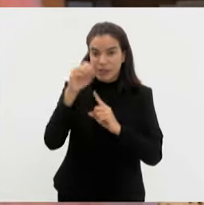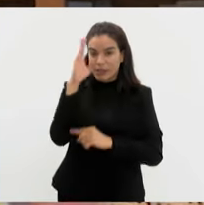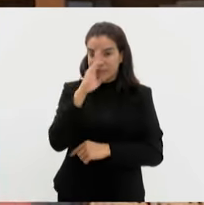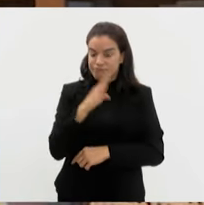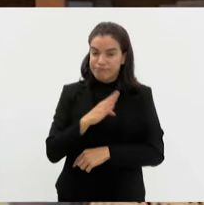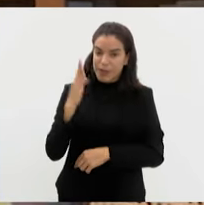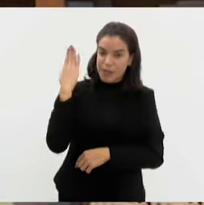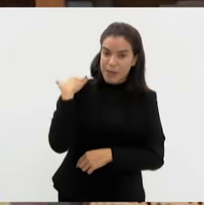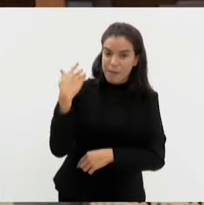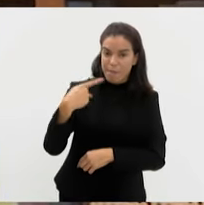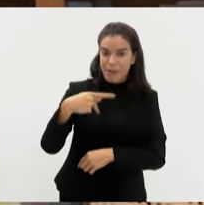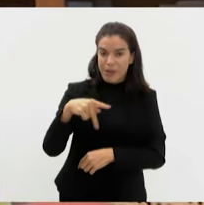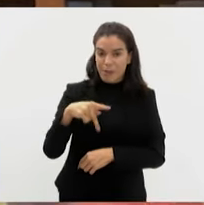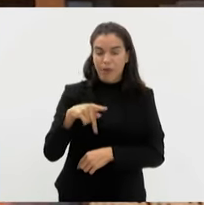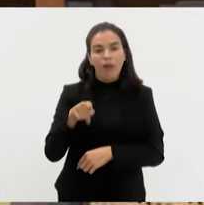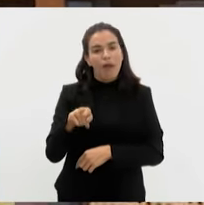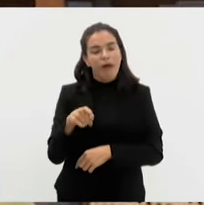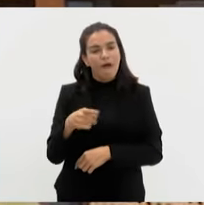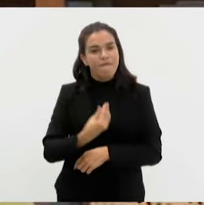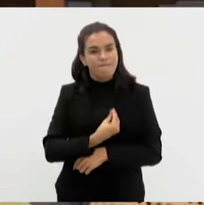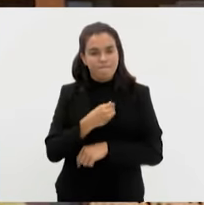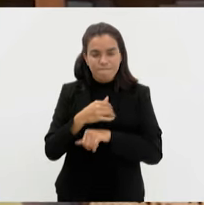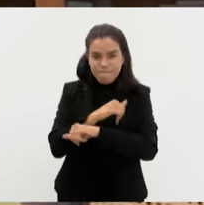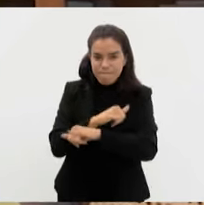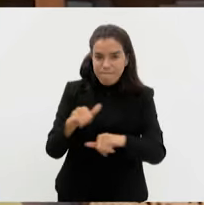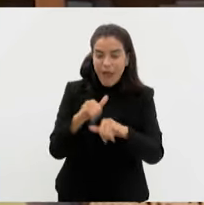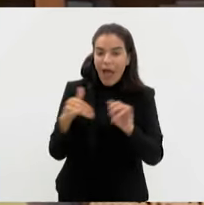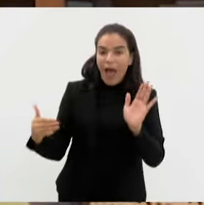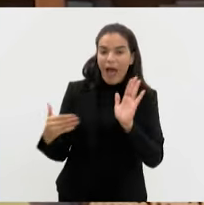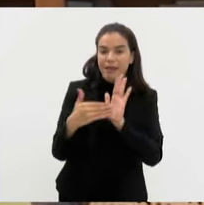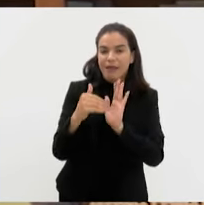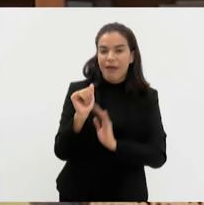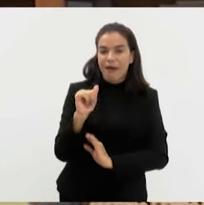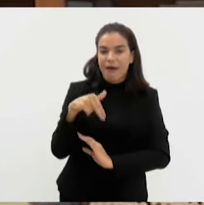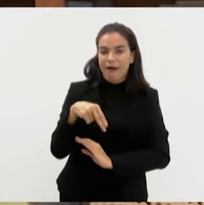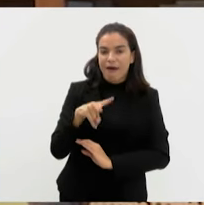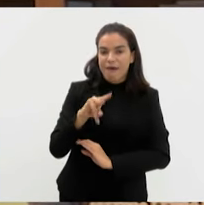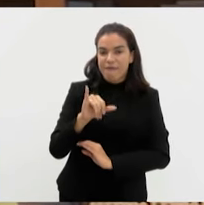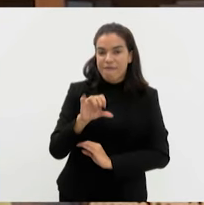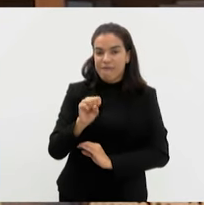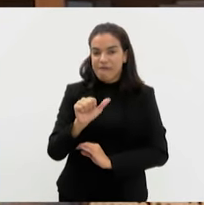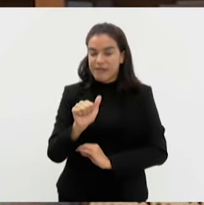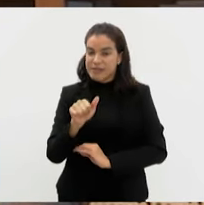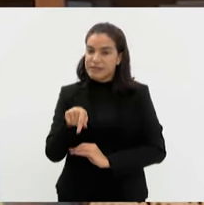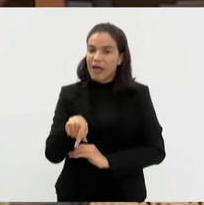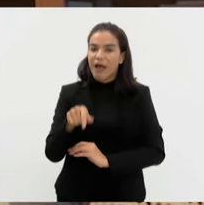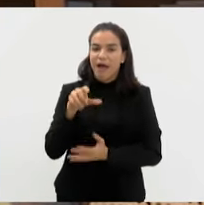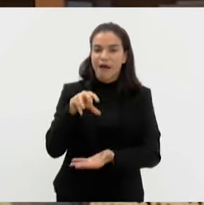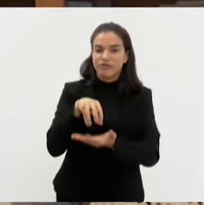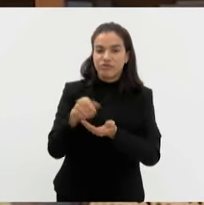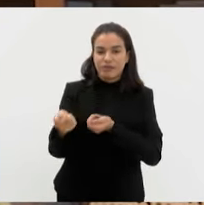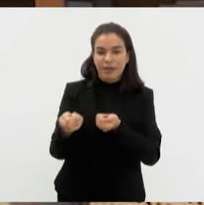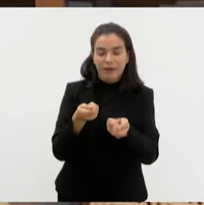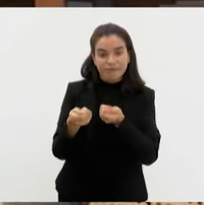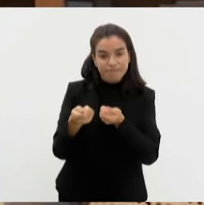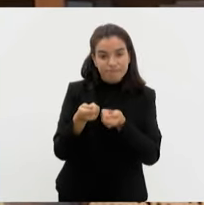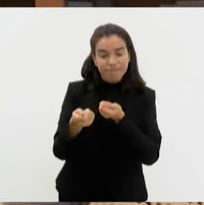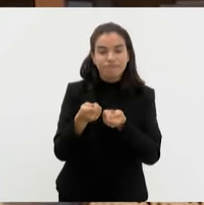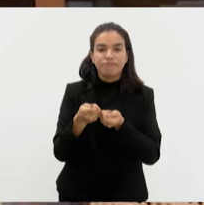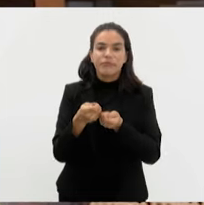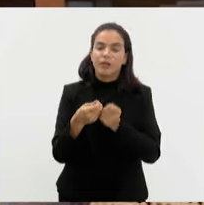manter viva essa campanha até que a Anvisa, nossa agência regulatória, defina e ratifique